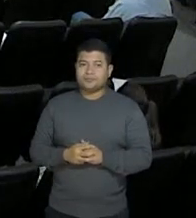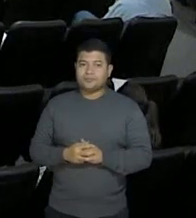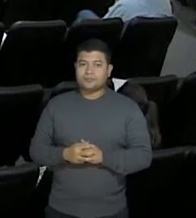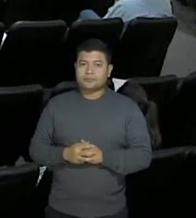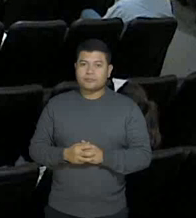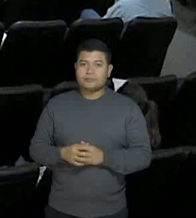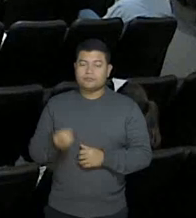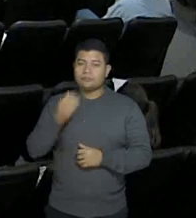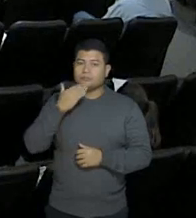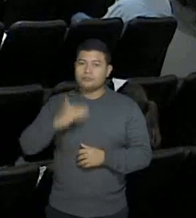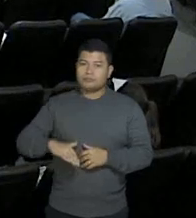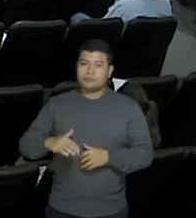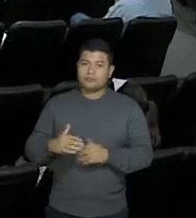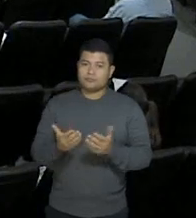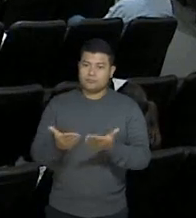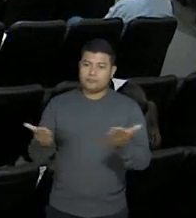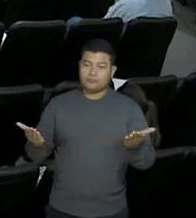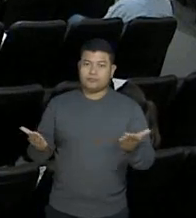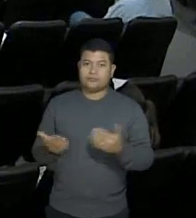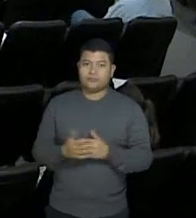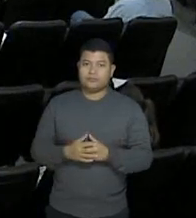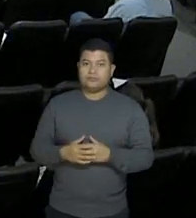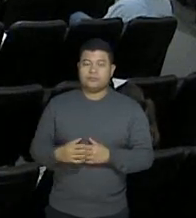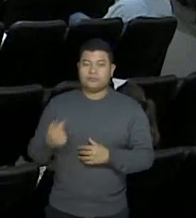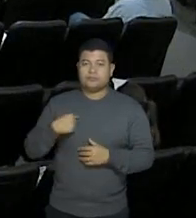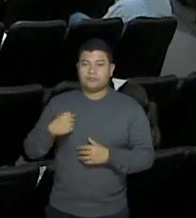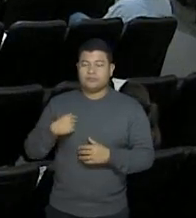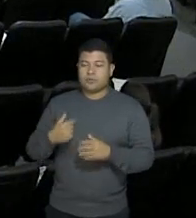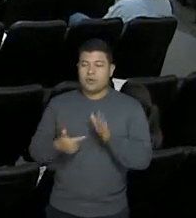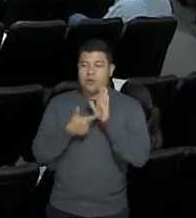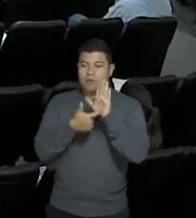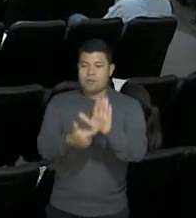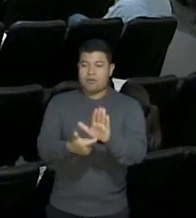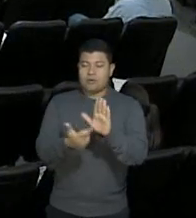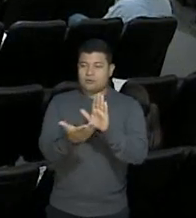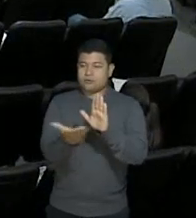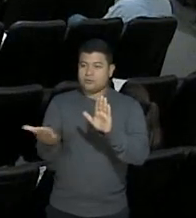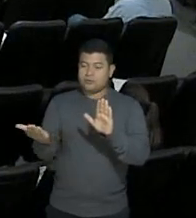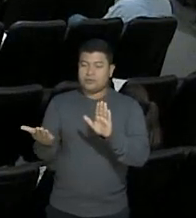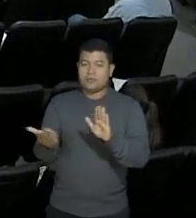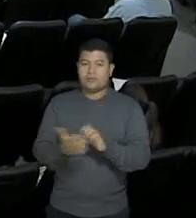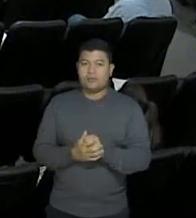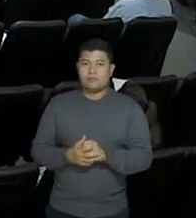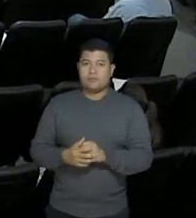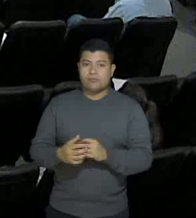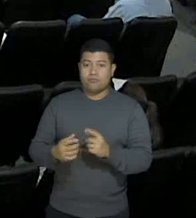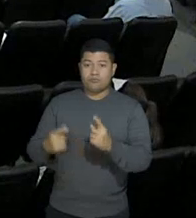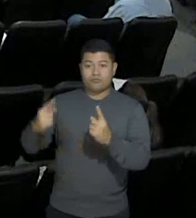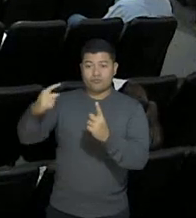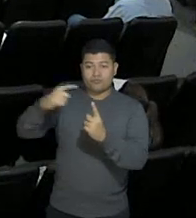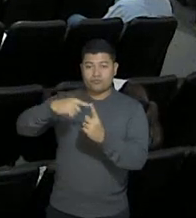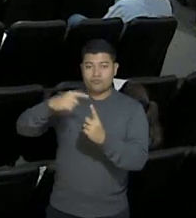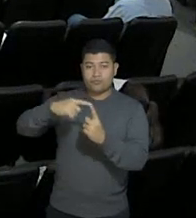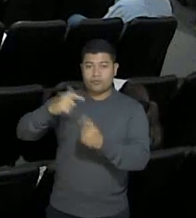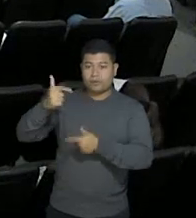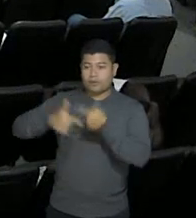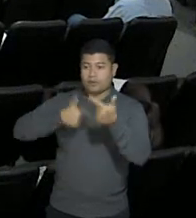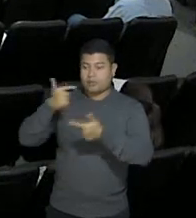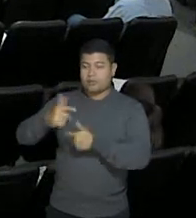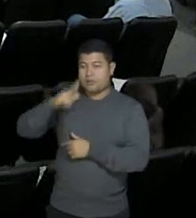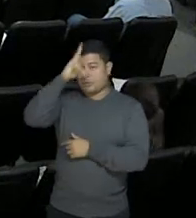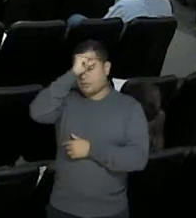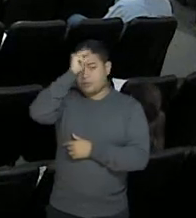Boa tarde. Eu vou apresentar hoje para vocês um dos serviços que a Prefeitura de